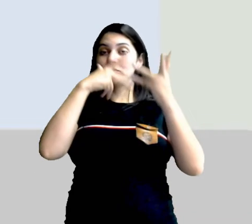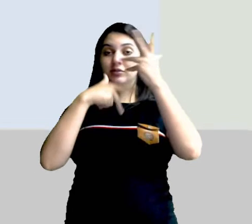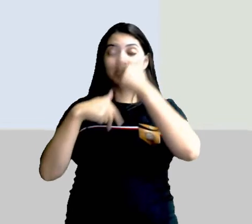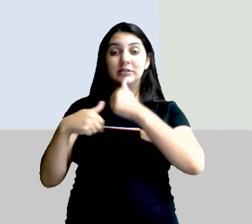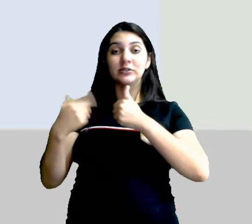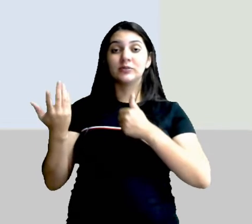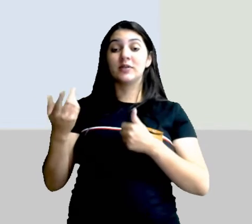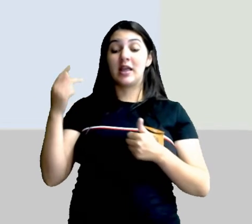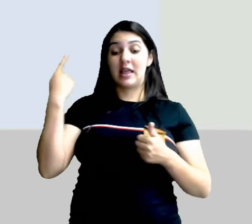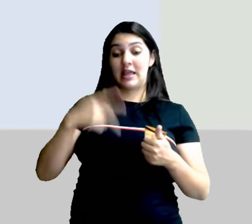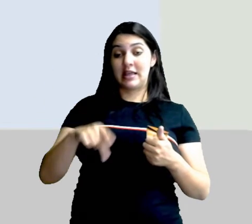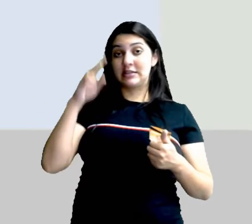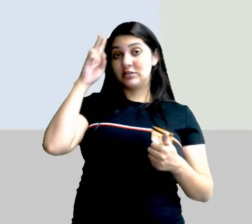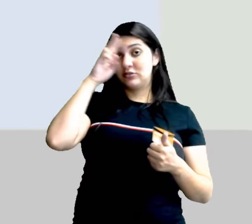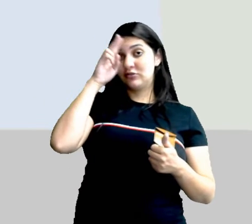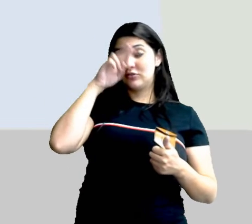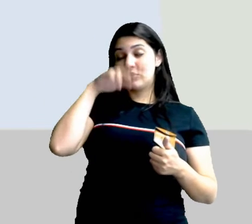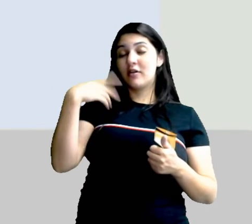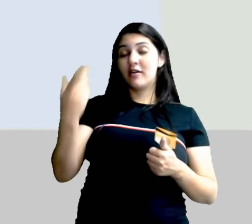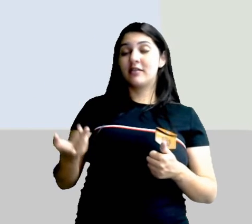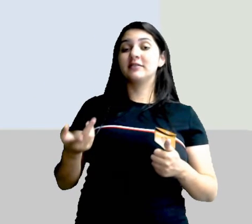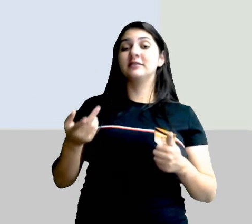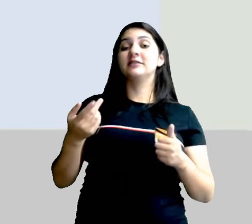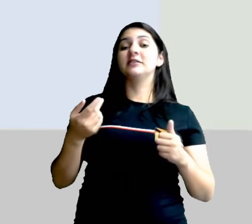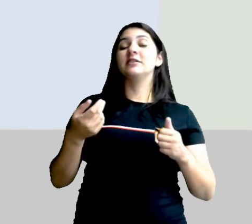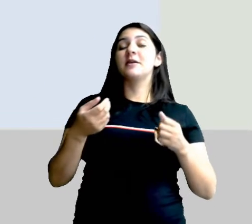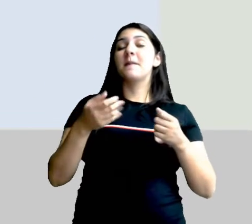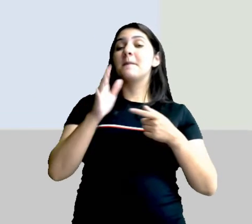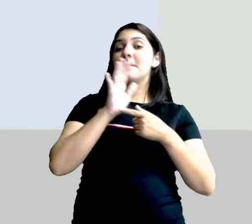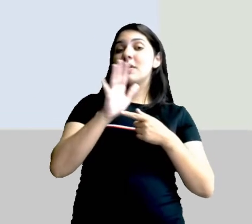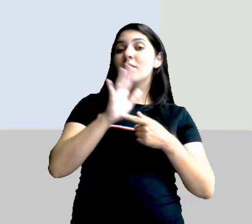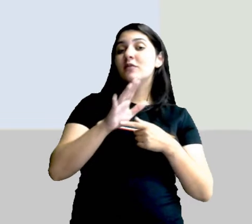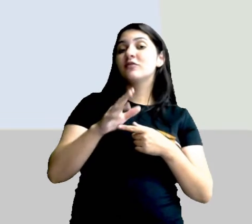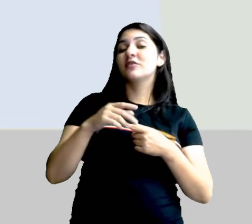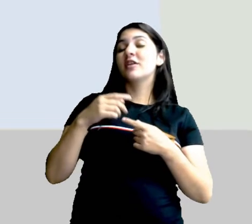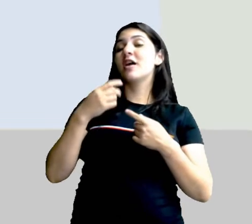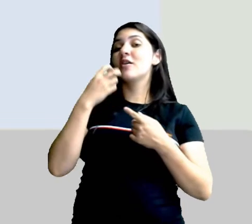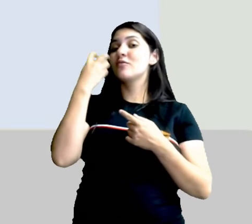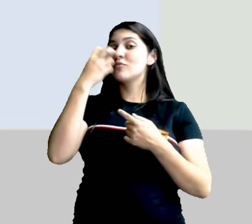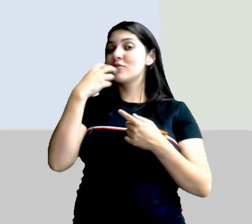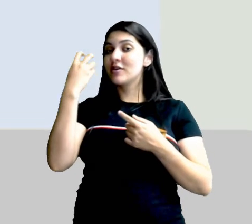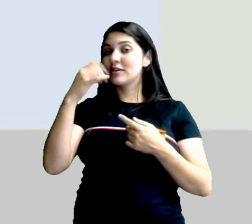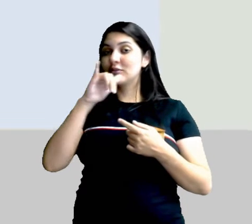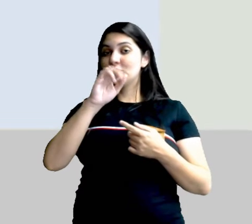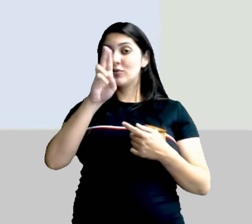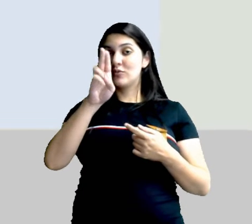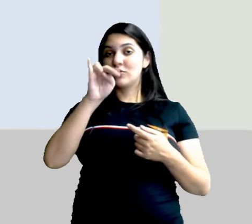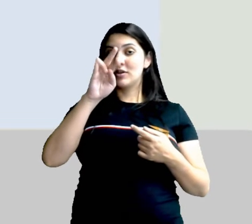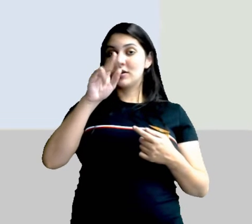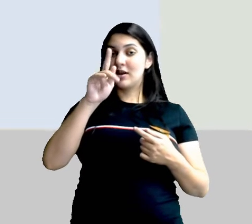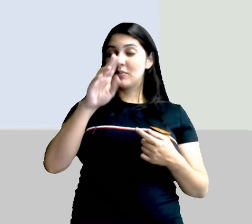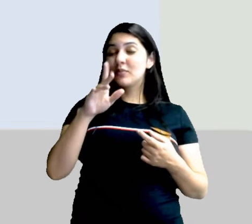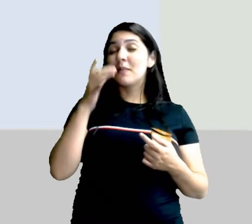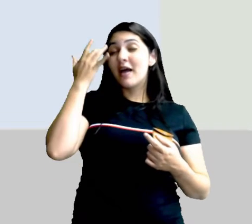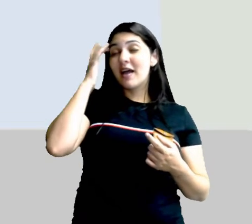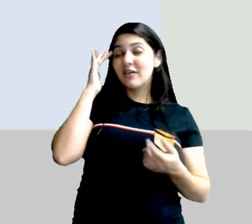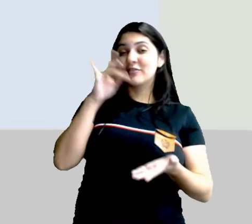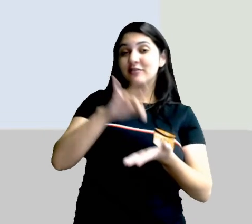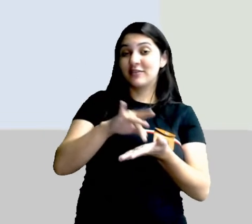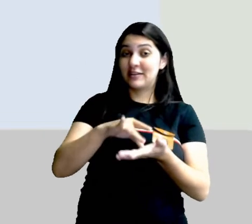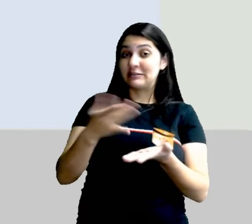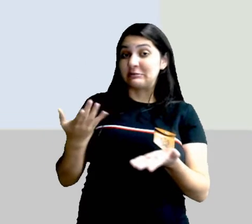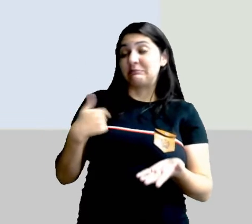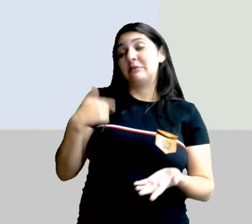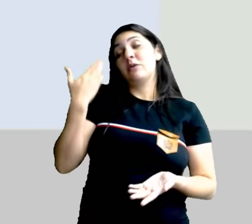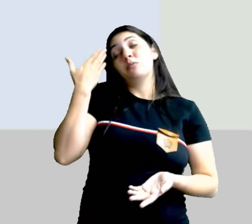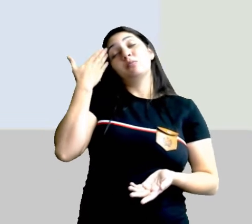foi criado para justificar o canto do Irapuru. Mas será que isso é verdade? Não sei não, viu? Não